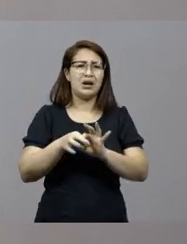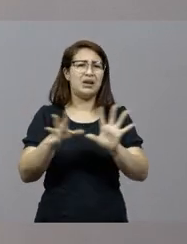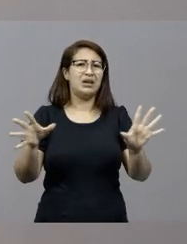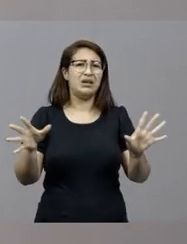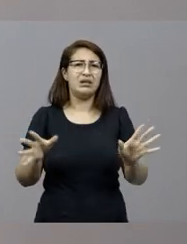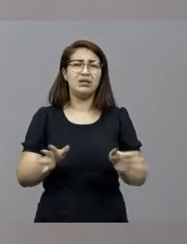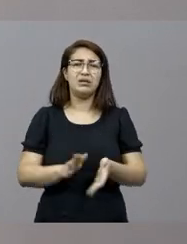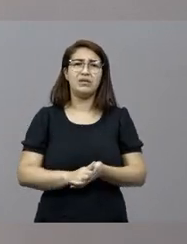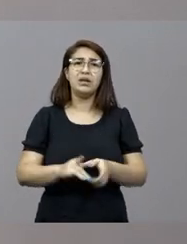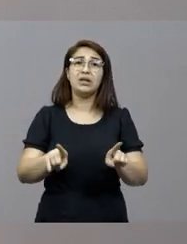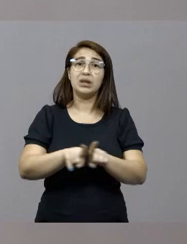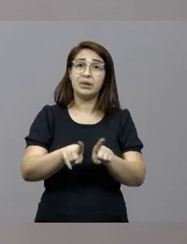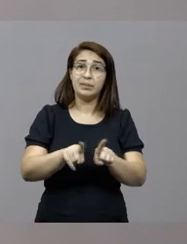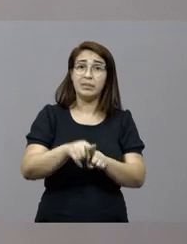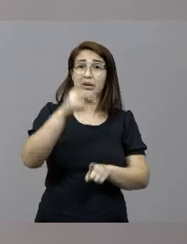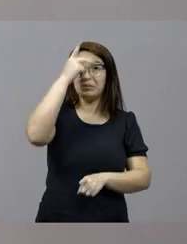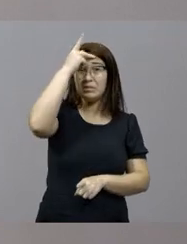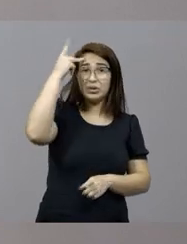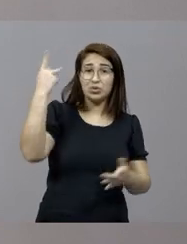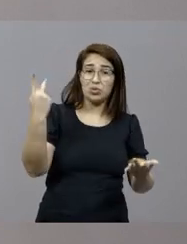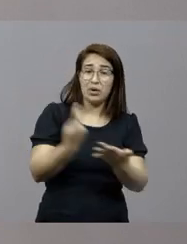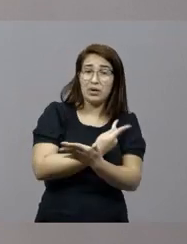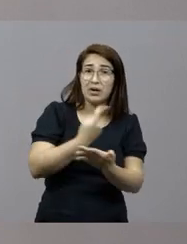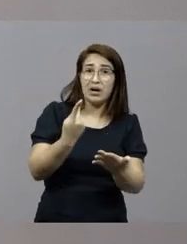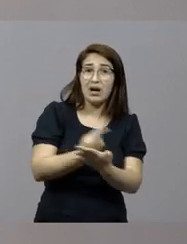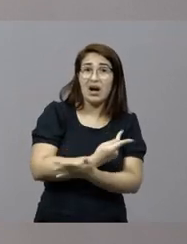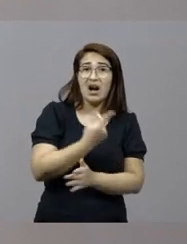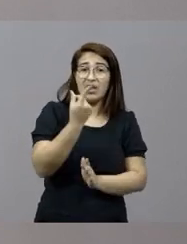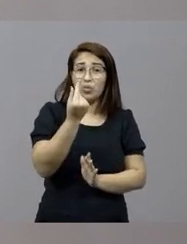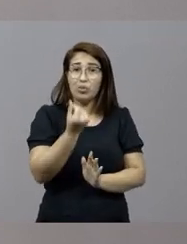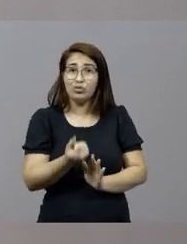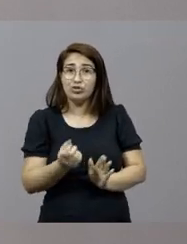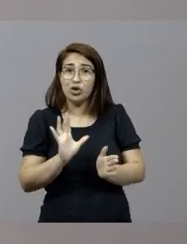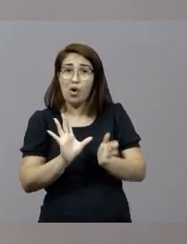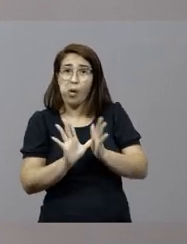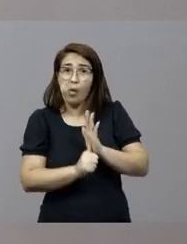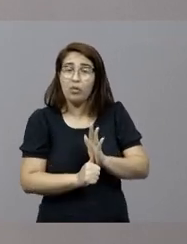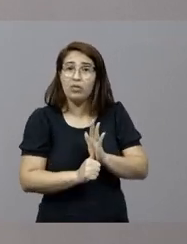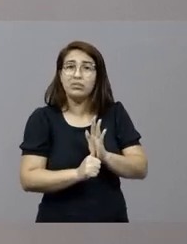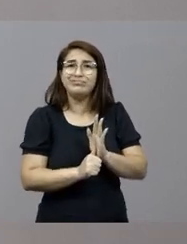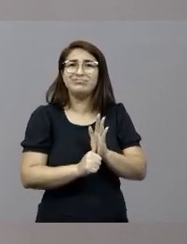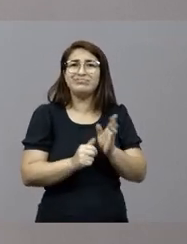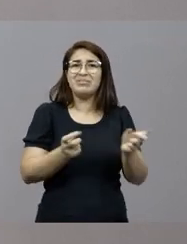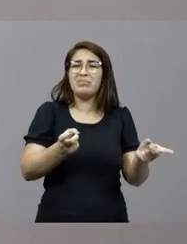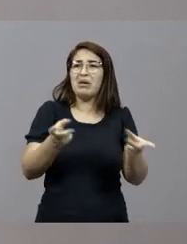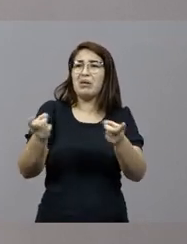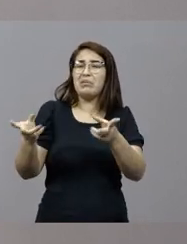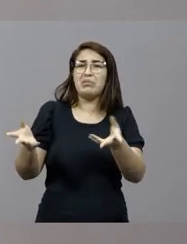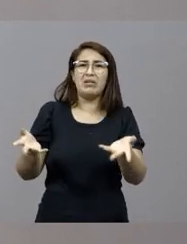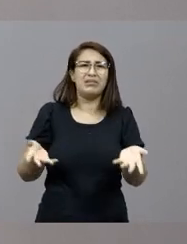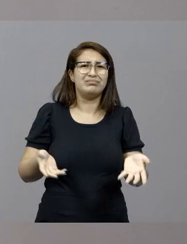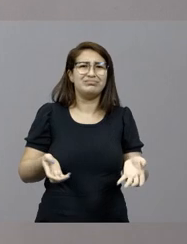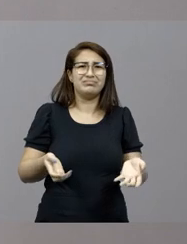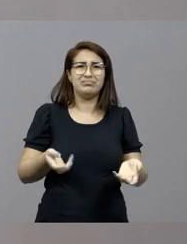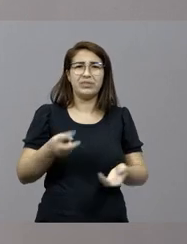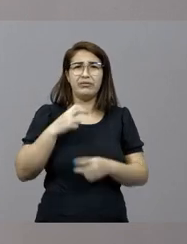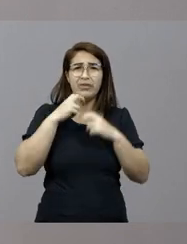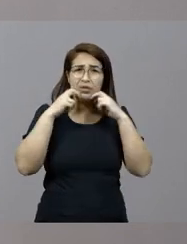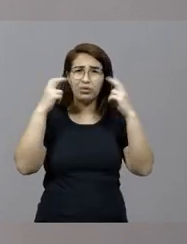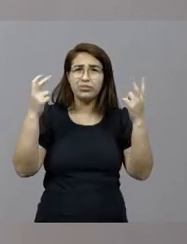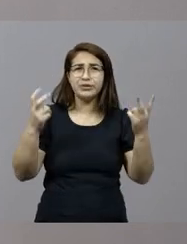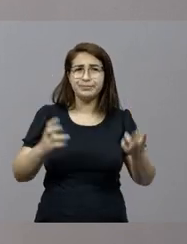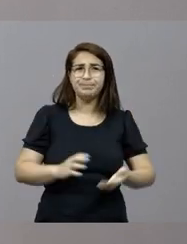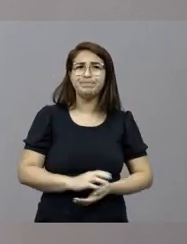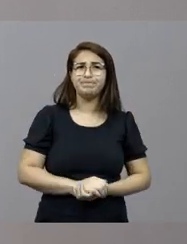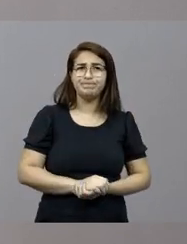Soltando corrupto para roubar de novo. Vergonha da nossa justiça. Vergonha